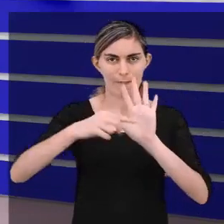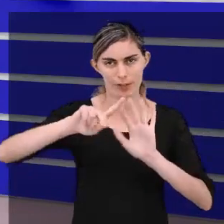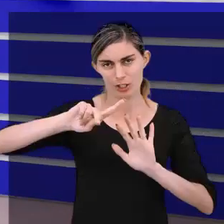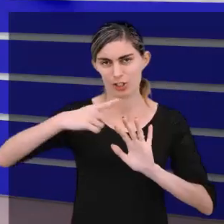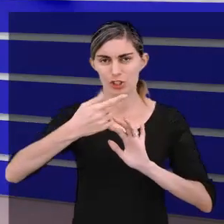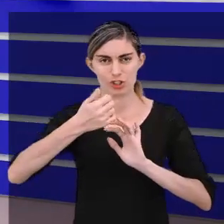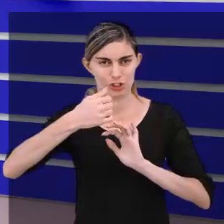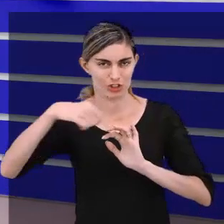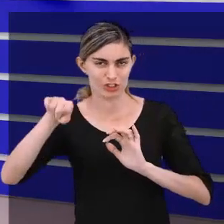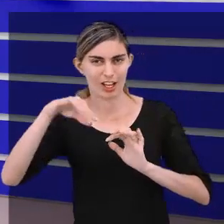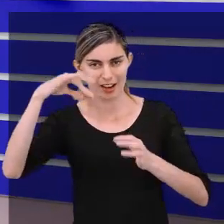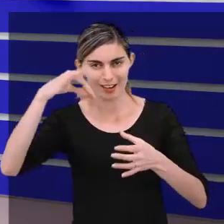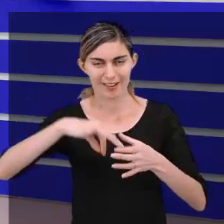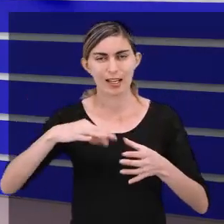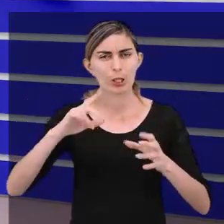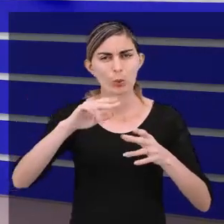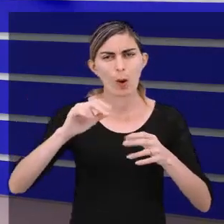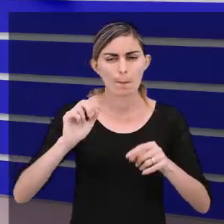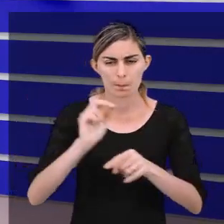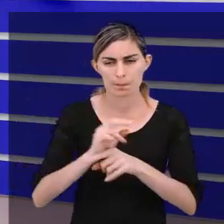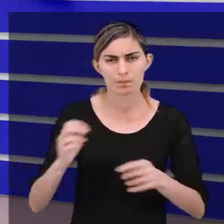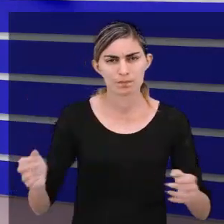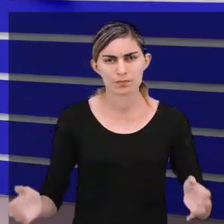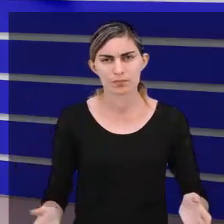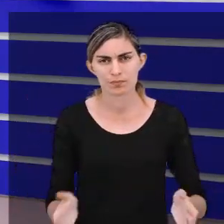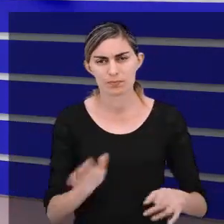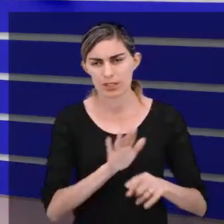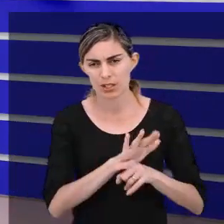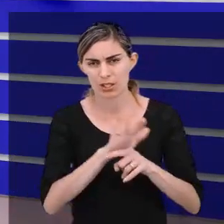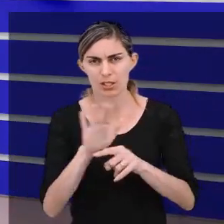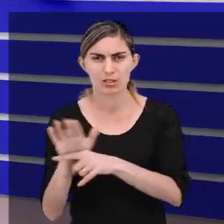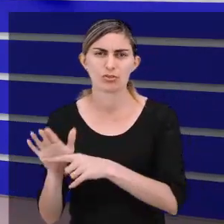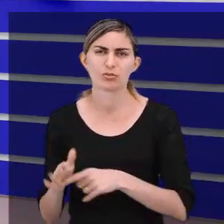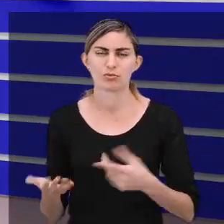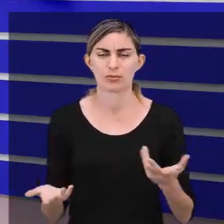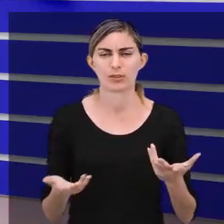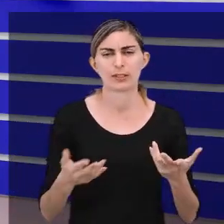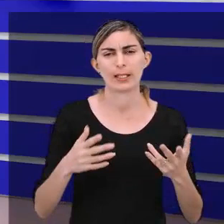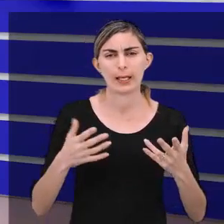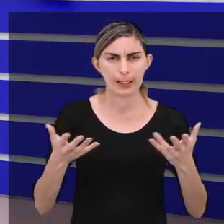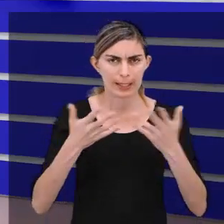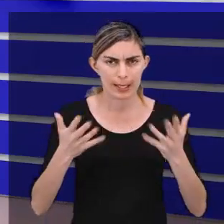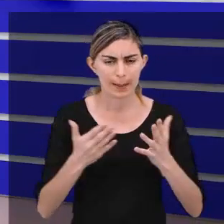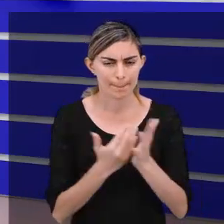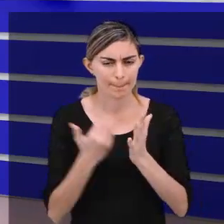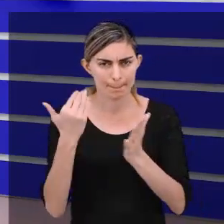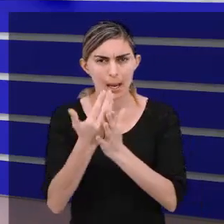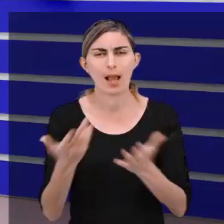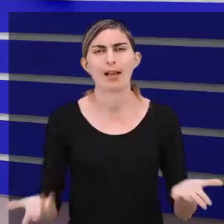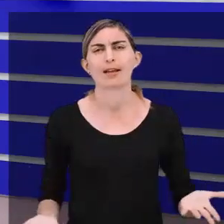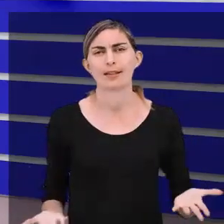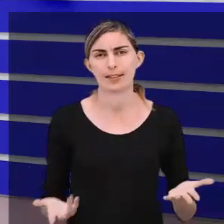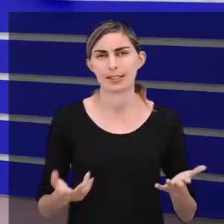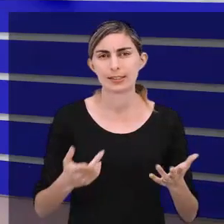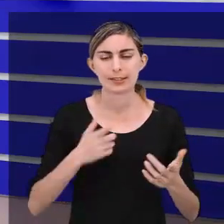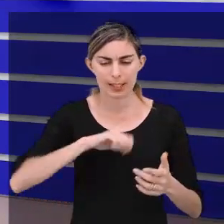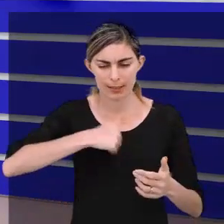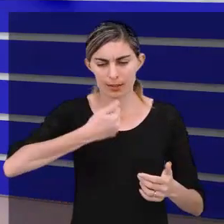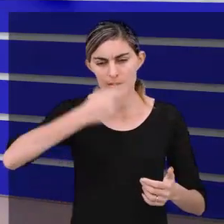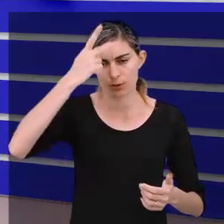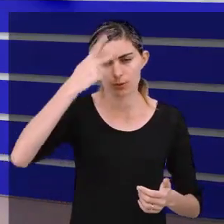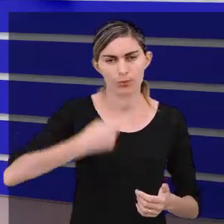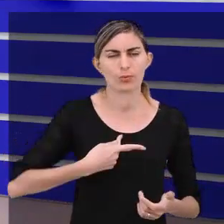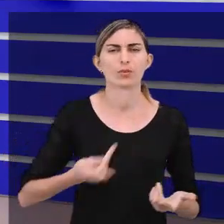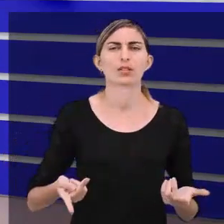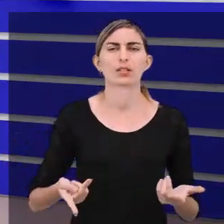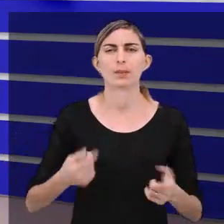vocês invistam mais, muito mais no querer, que é o A, né? A atitude.